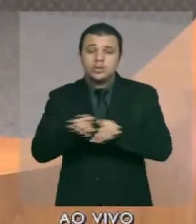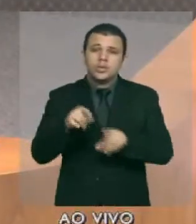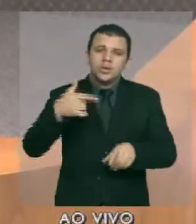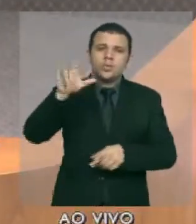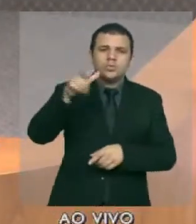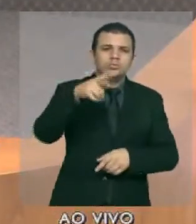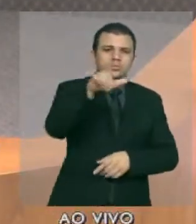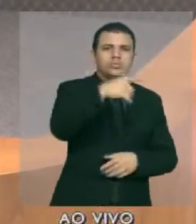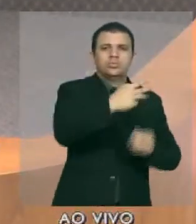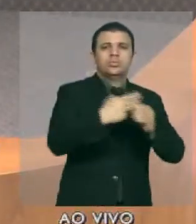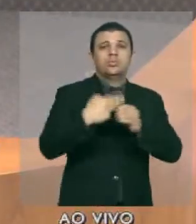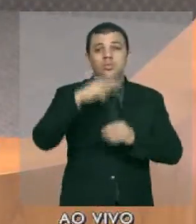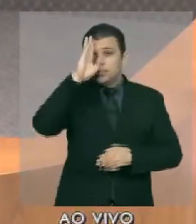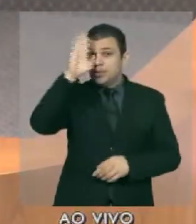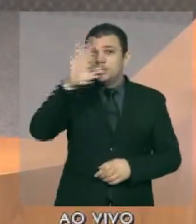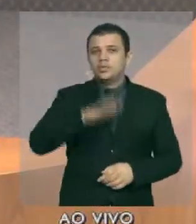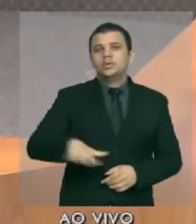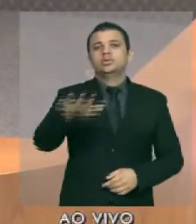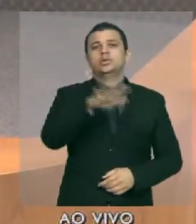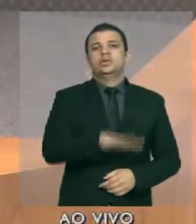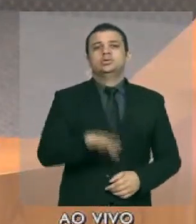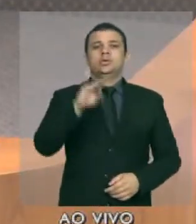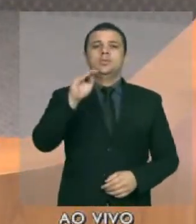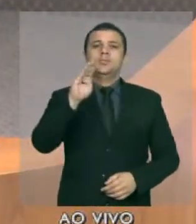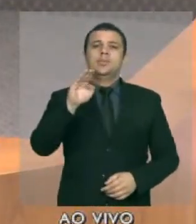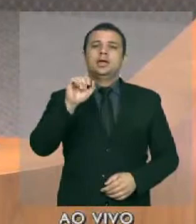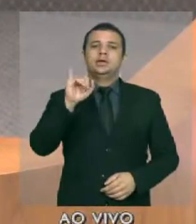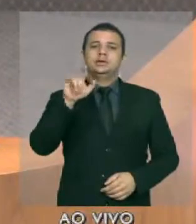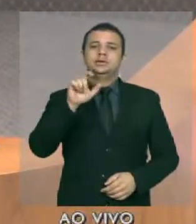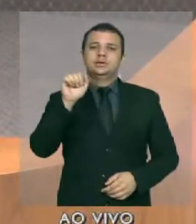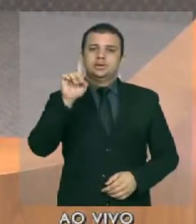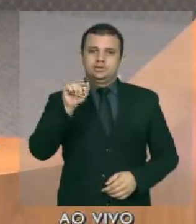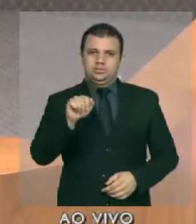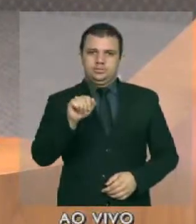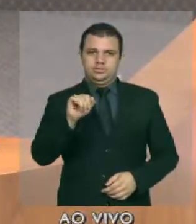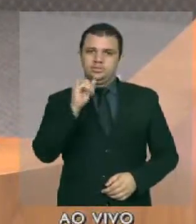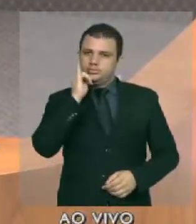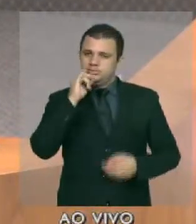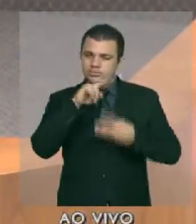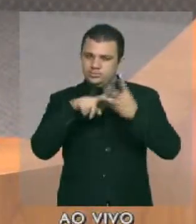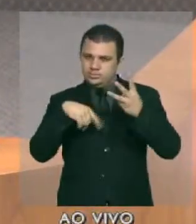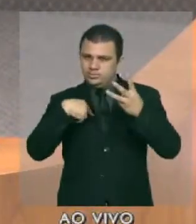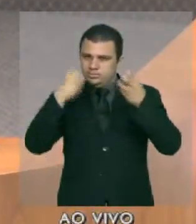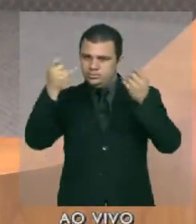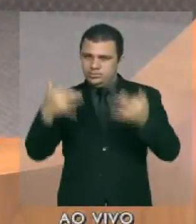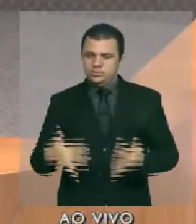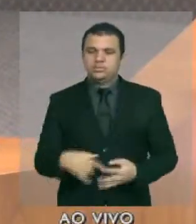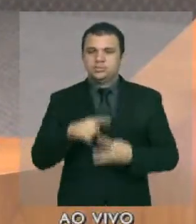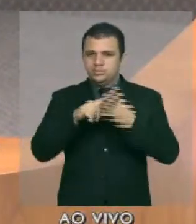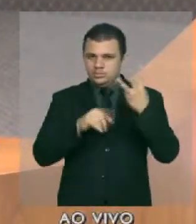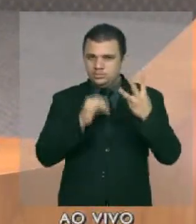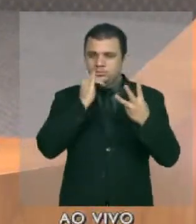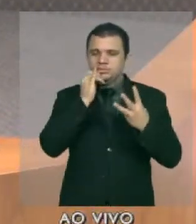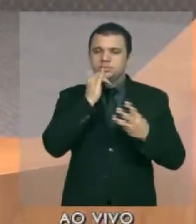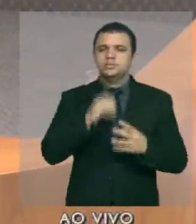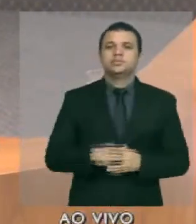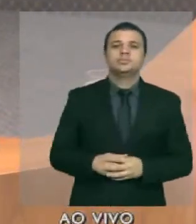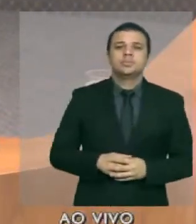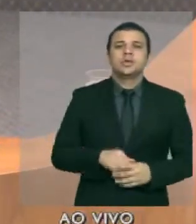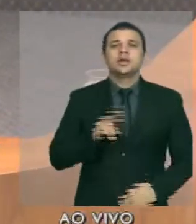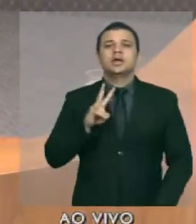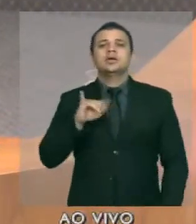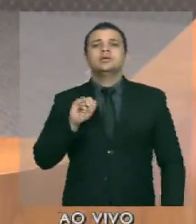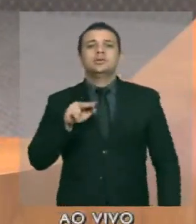municípios principalmente da Baixada maranhense eu vou citar aqui três exemplos detalhe da presença primo três exemplos é